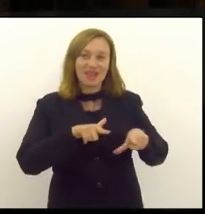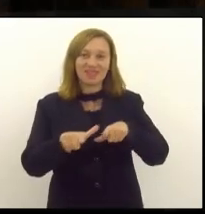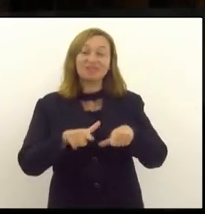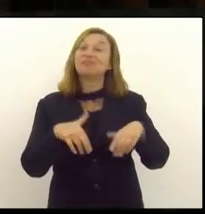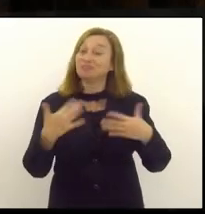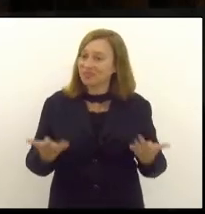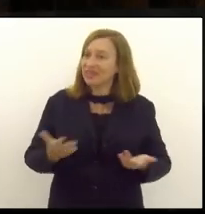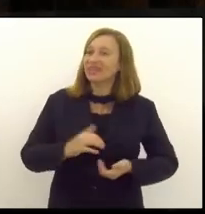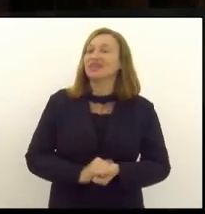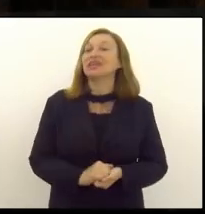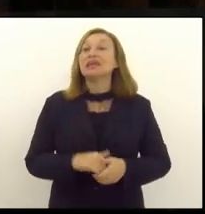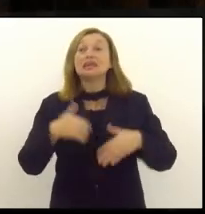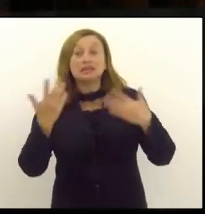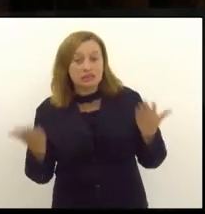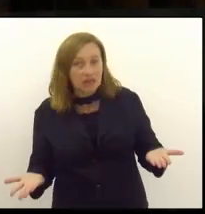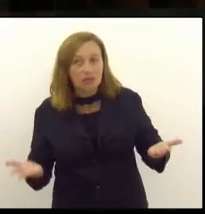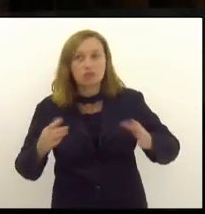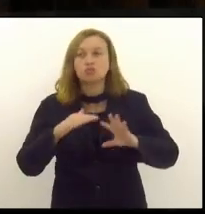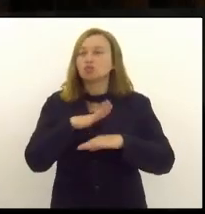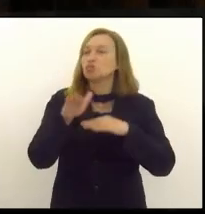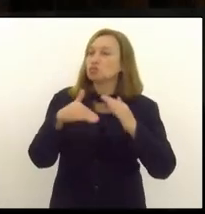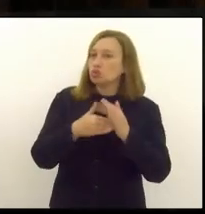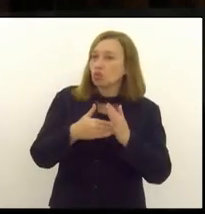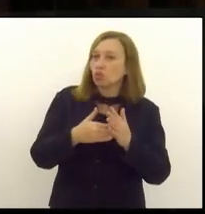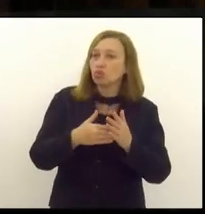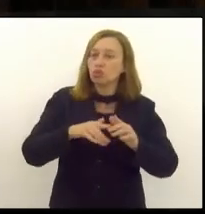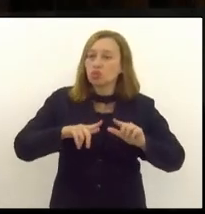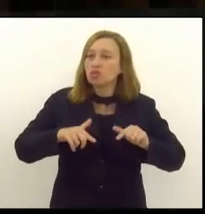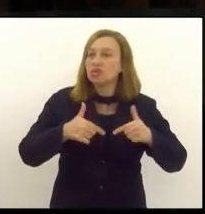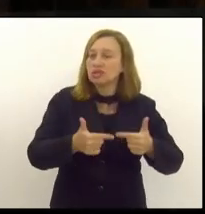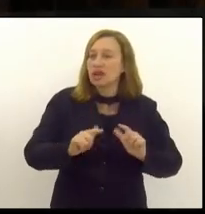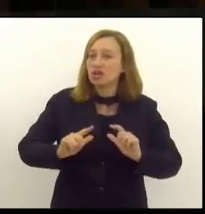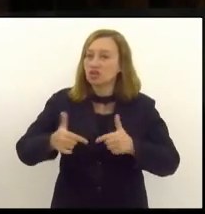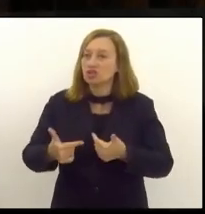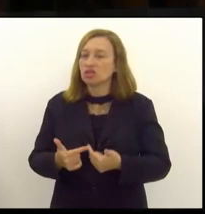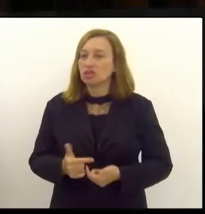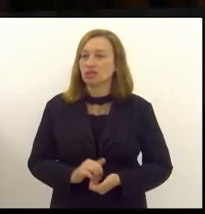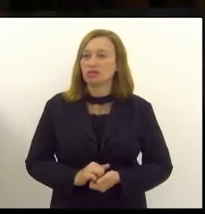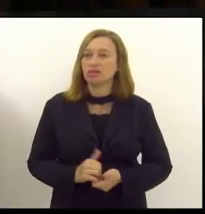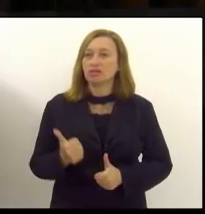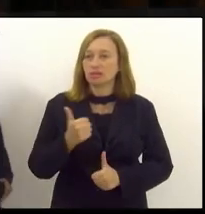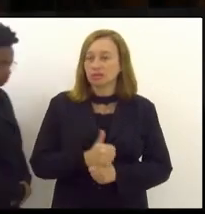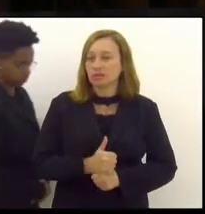né? Então, todas essas atuações, elas não só